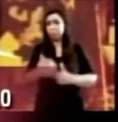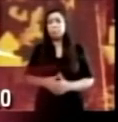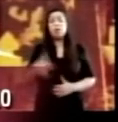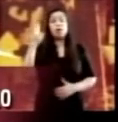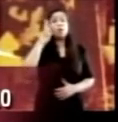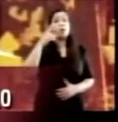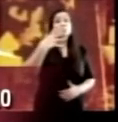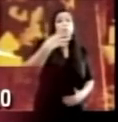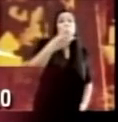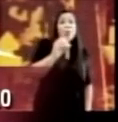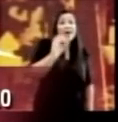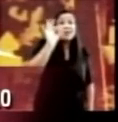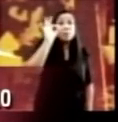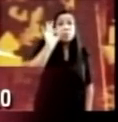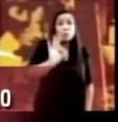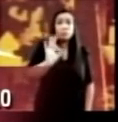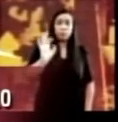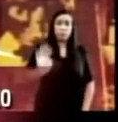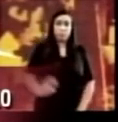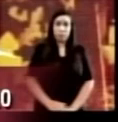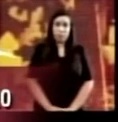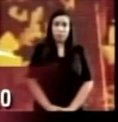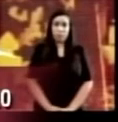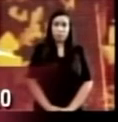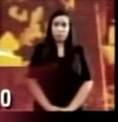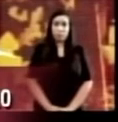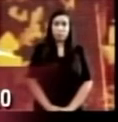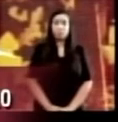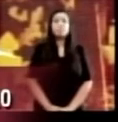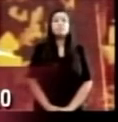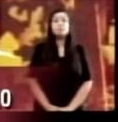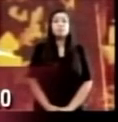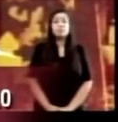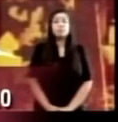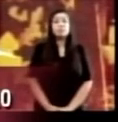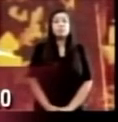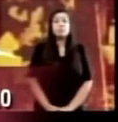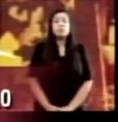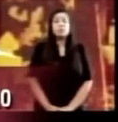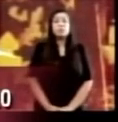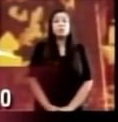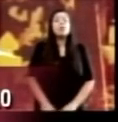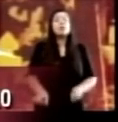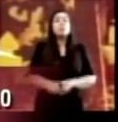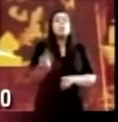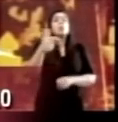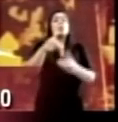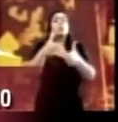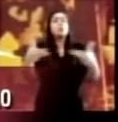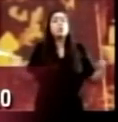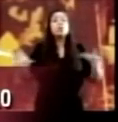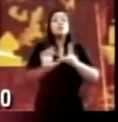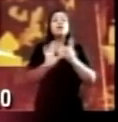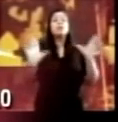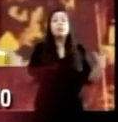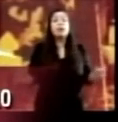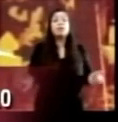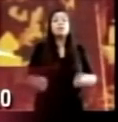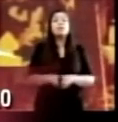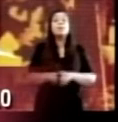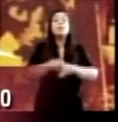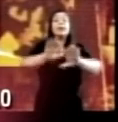apenas 40% de ocupação. Uma outra coisa também que foi liberada foram